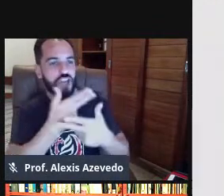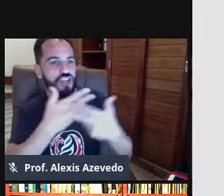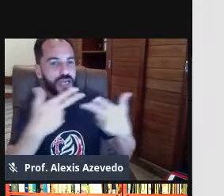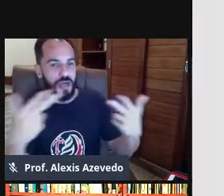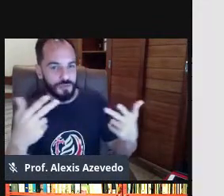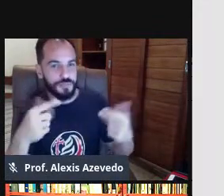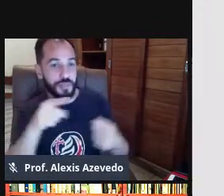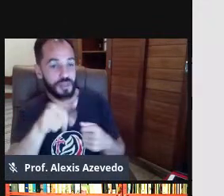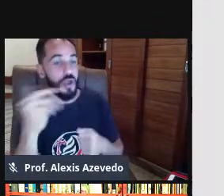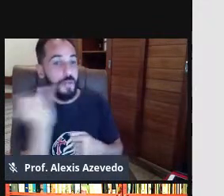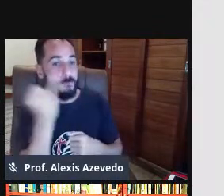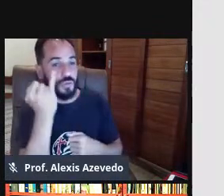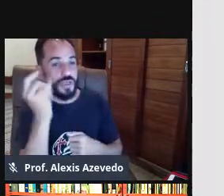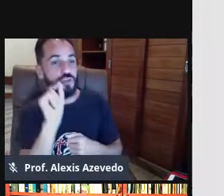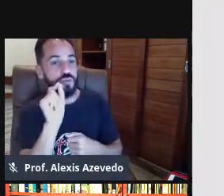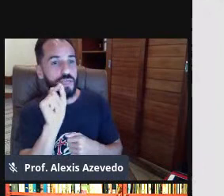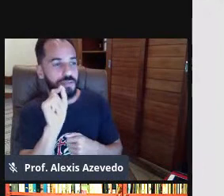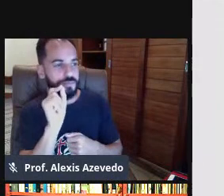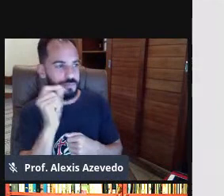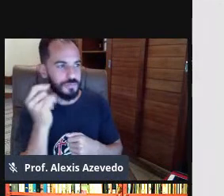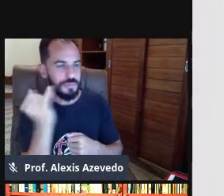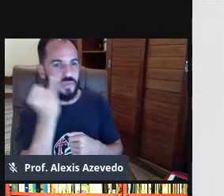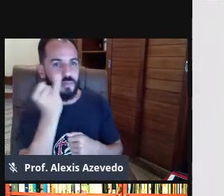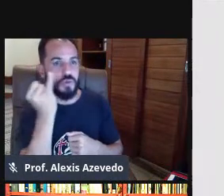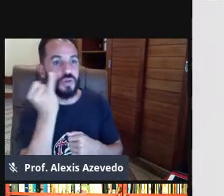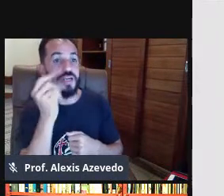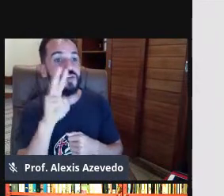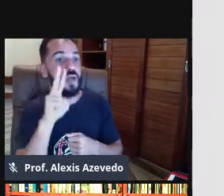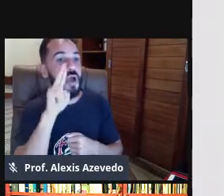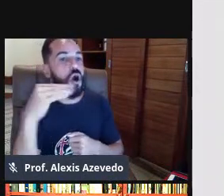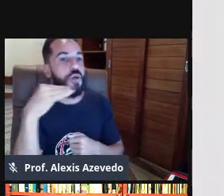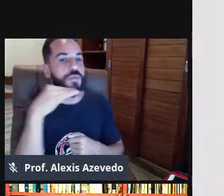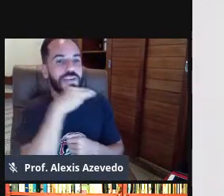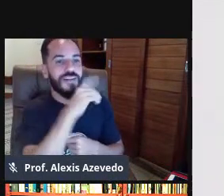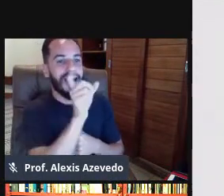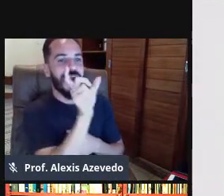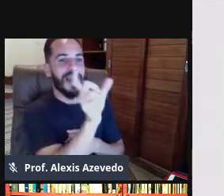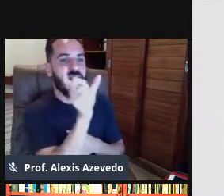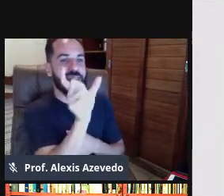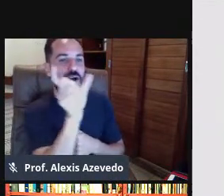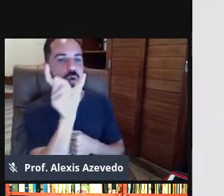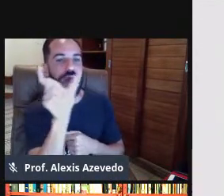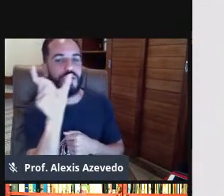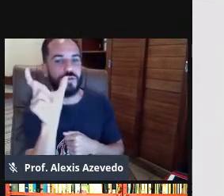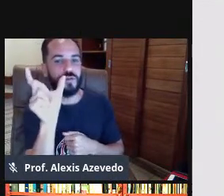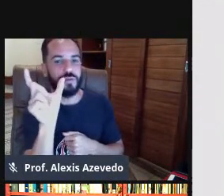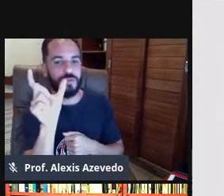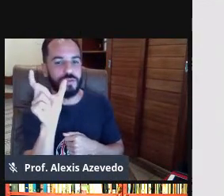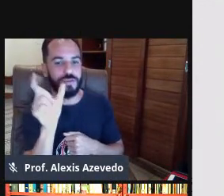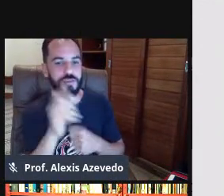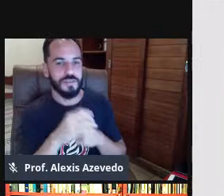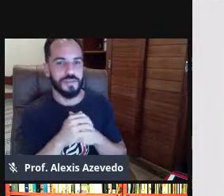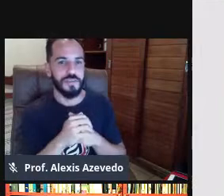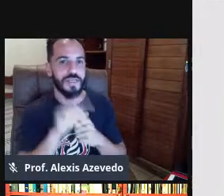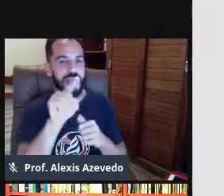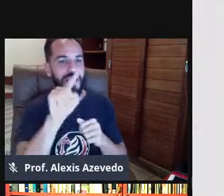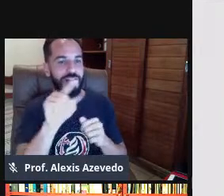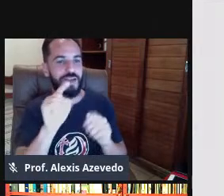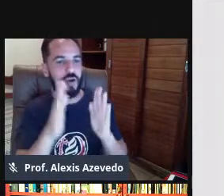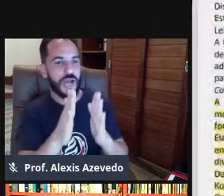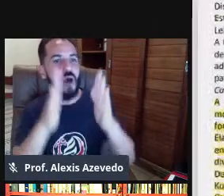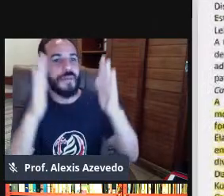exatamente pensar os quadros, né, os quadros, e por isso eu vou aumentar aqui para vocês,